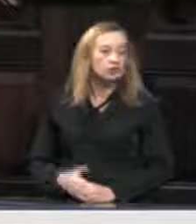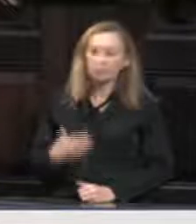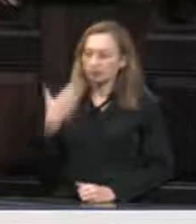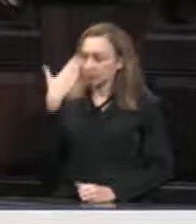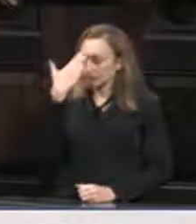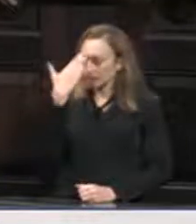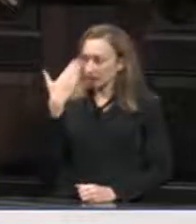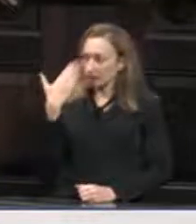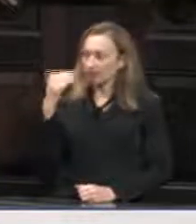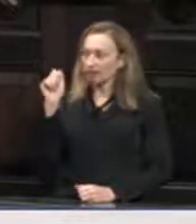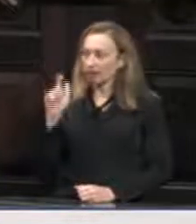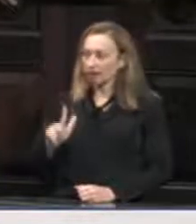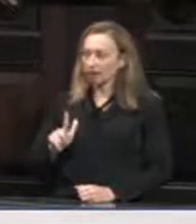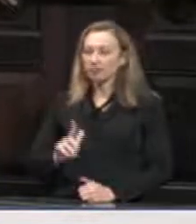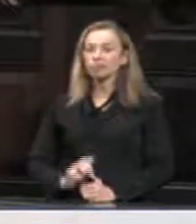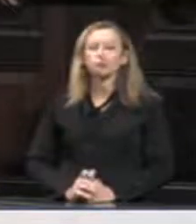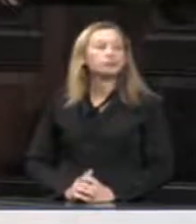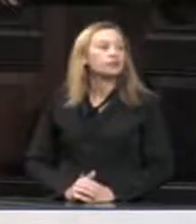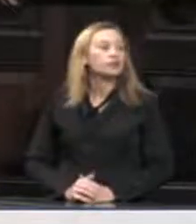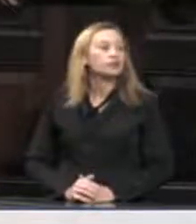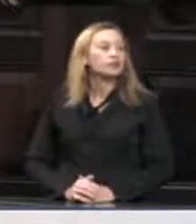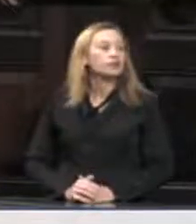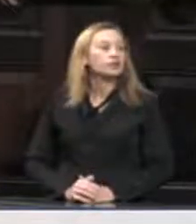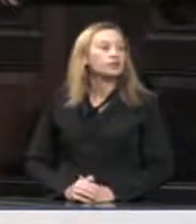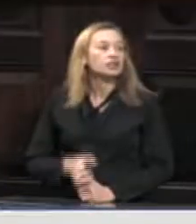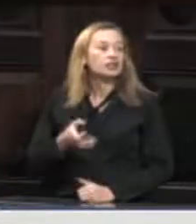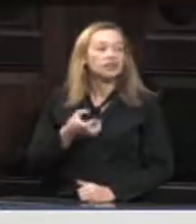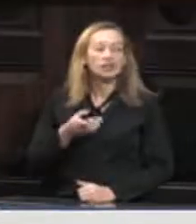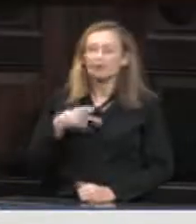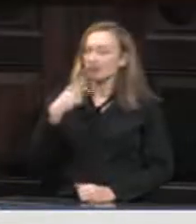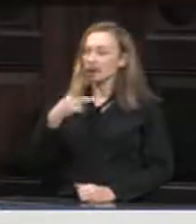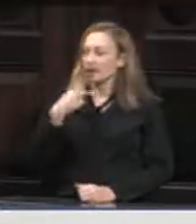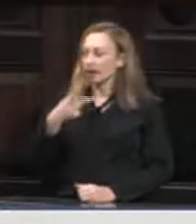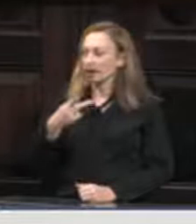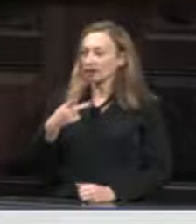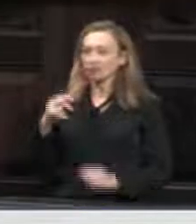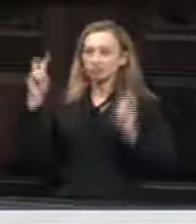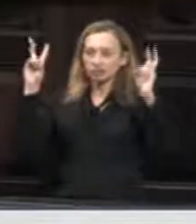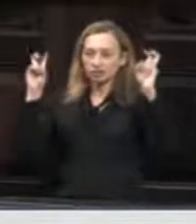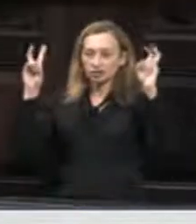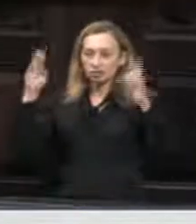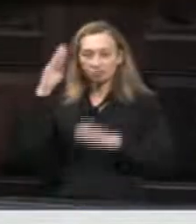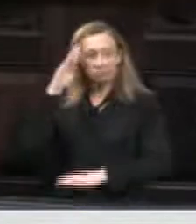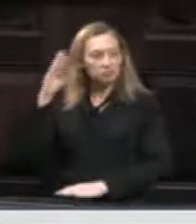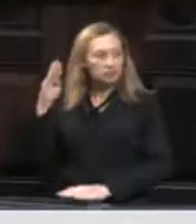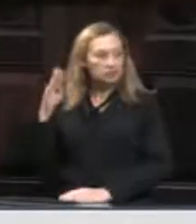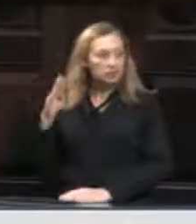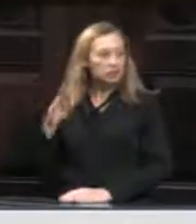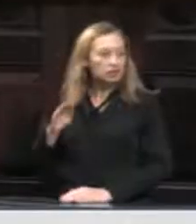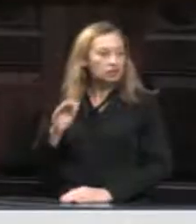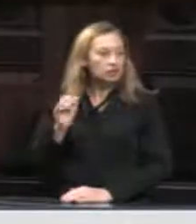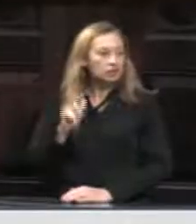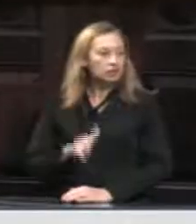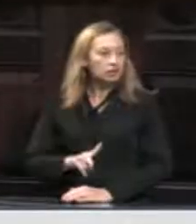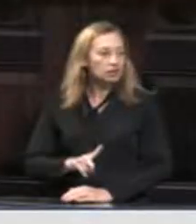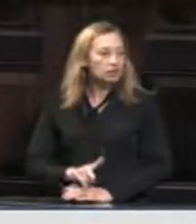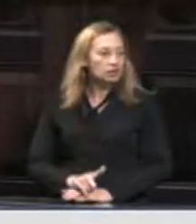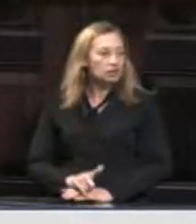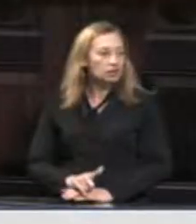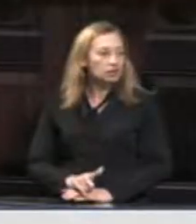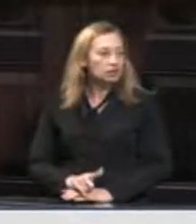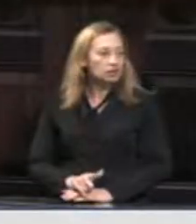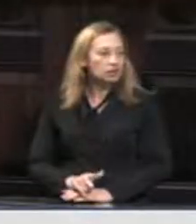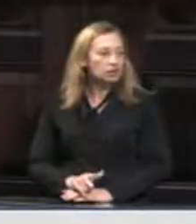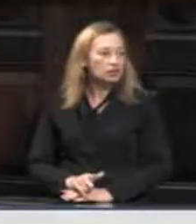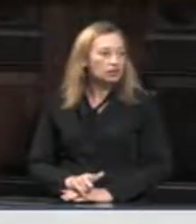Obrigada. Queria então aqui trazer um assunto que é fundamental, de relevância, que é a gente pensar o quanto é